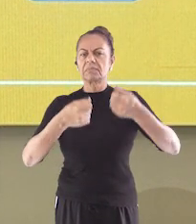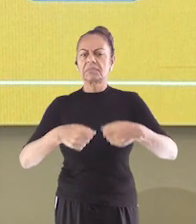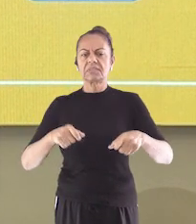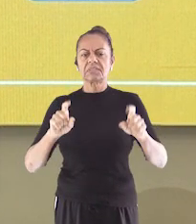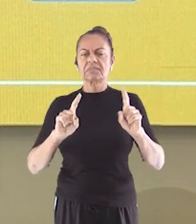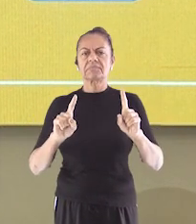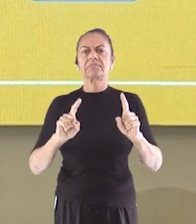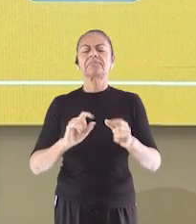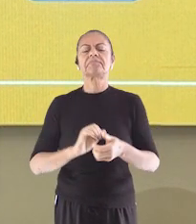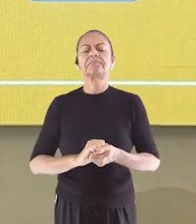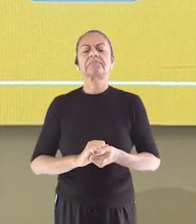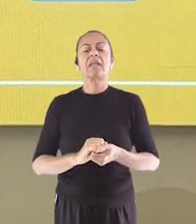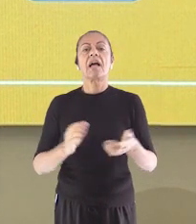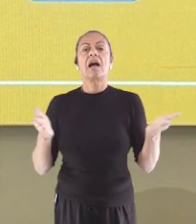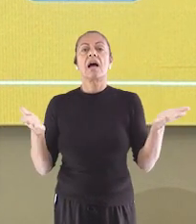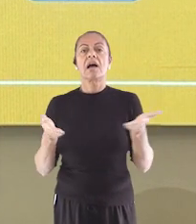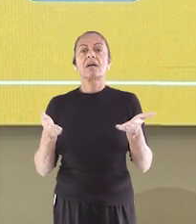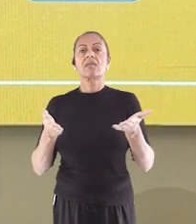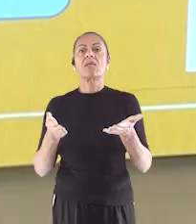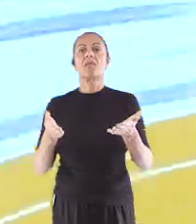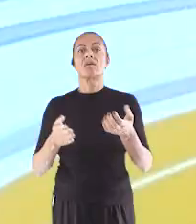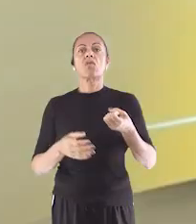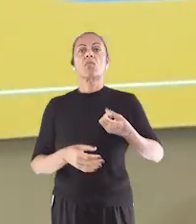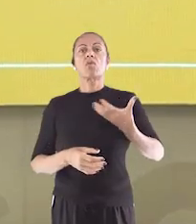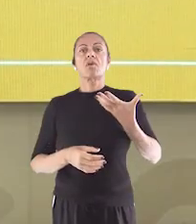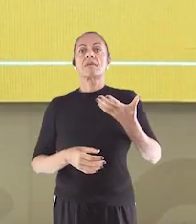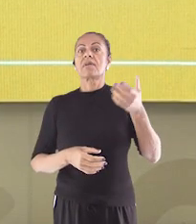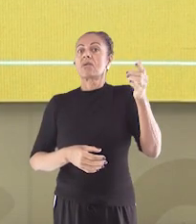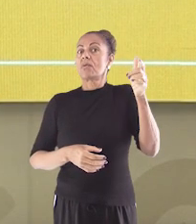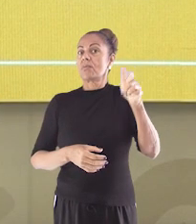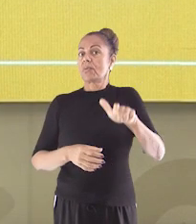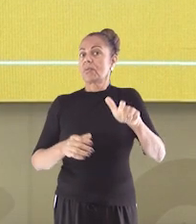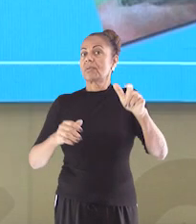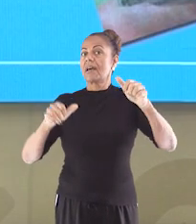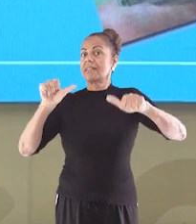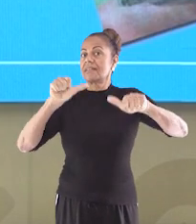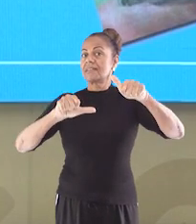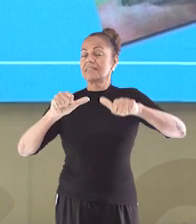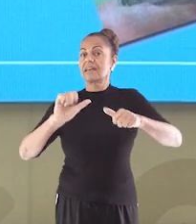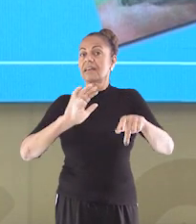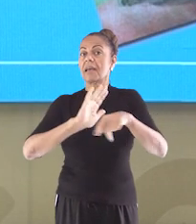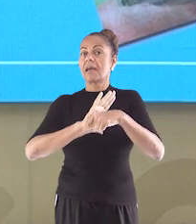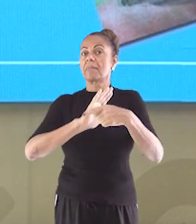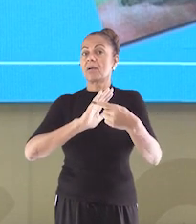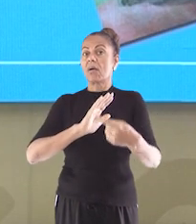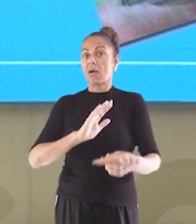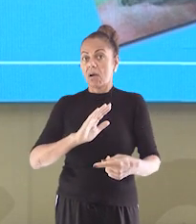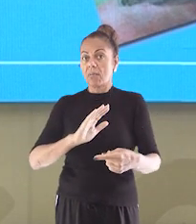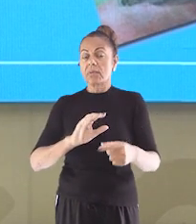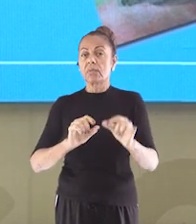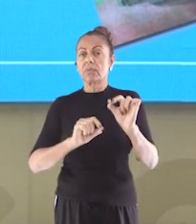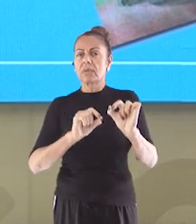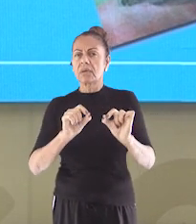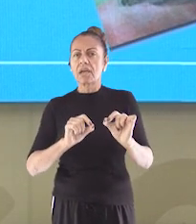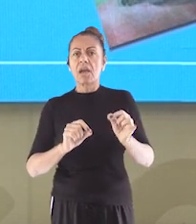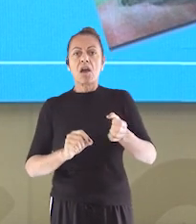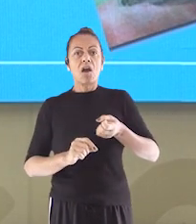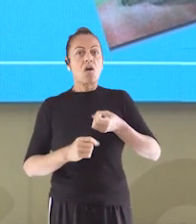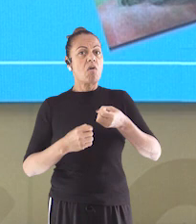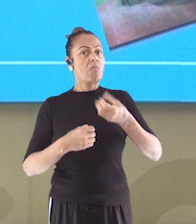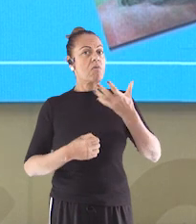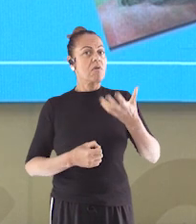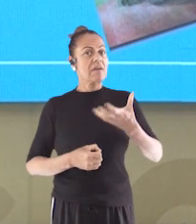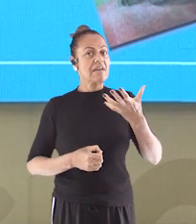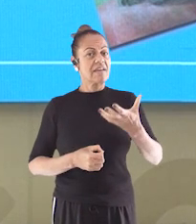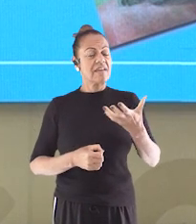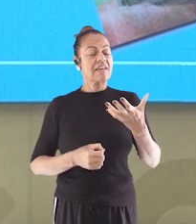verso. E não possui rimas. Vamos analisar mais um poema? Esse poema pertence ao livro